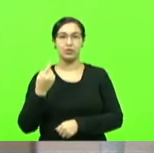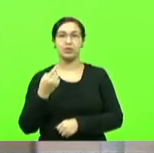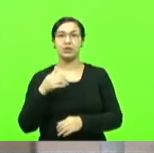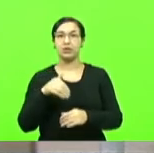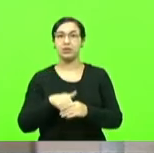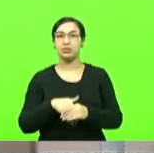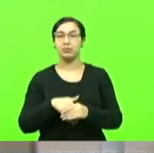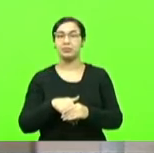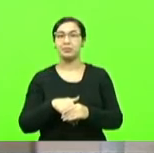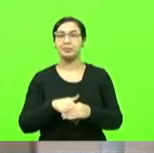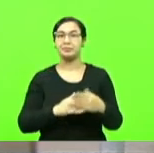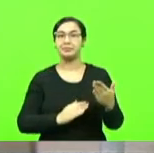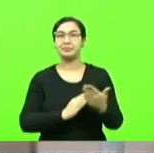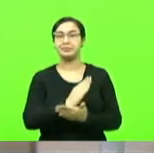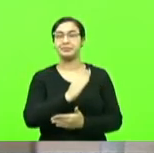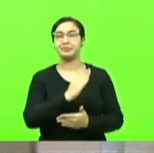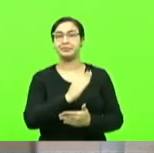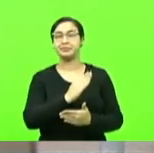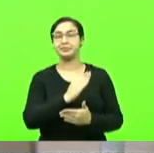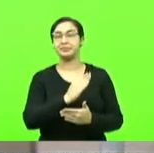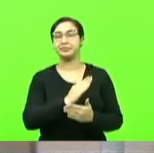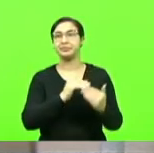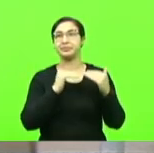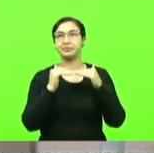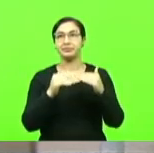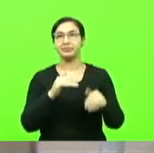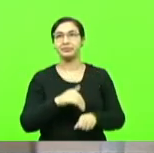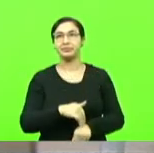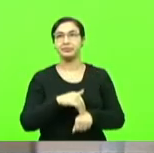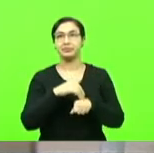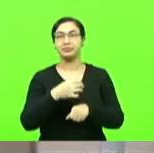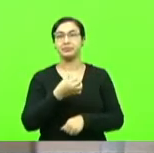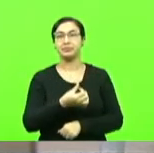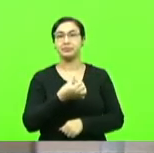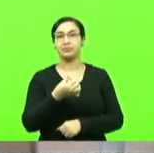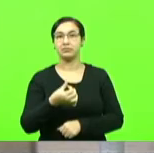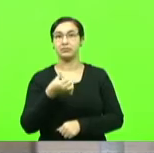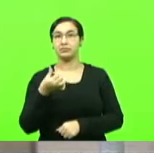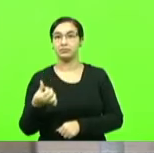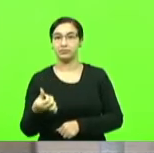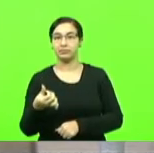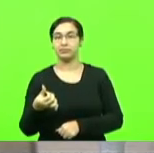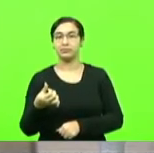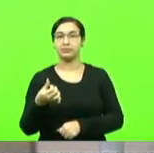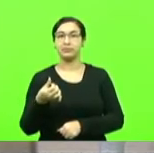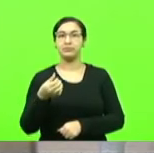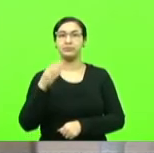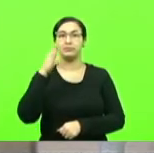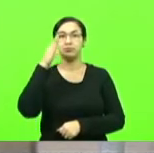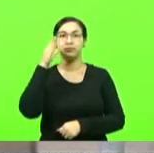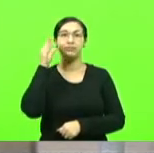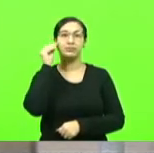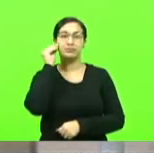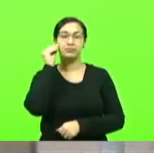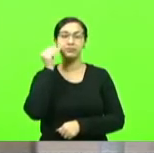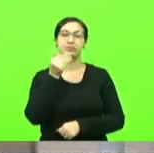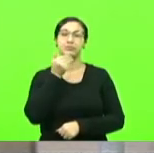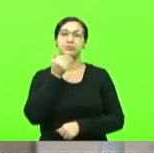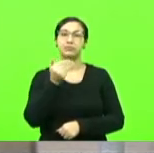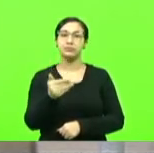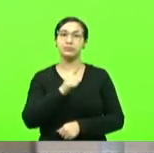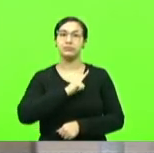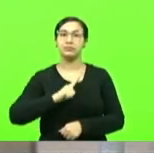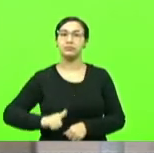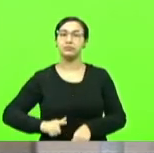encontram. Aprovado por unanimidade. Moção 666, autor deputada Luciane Carminati, apelando ao governador